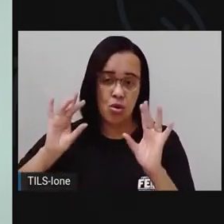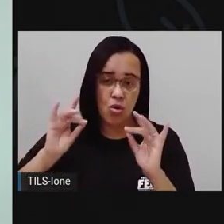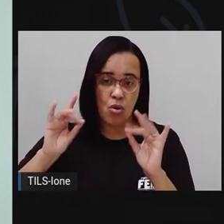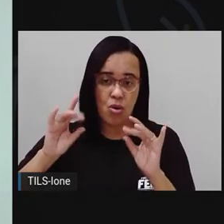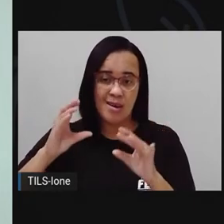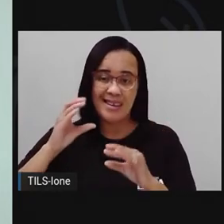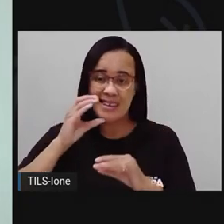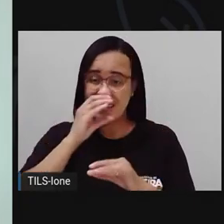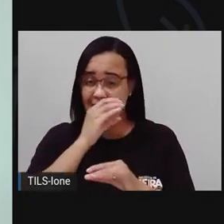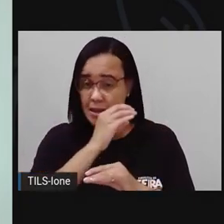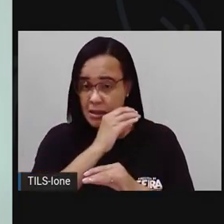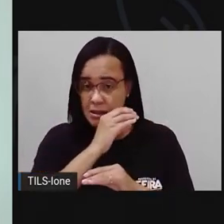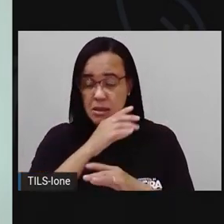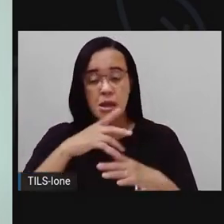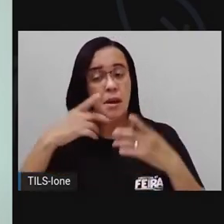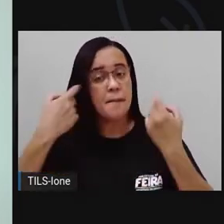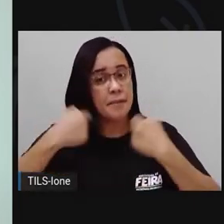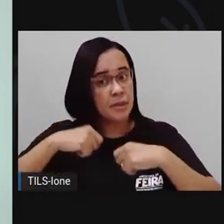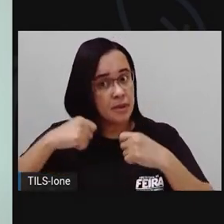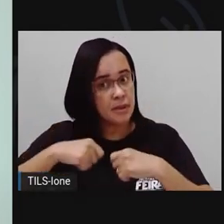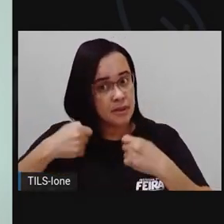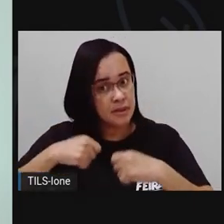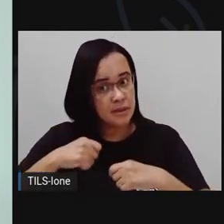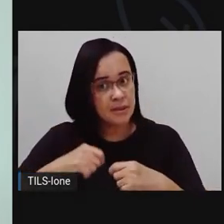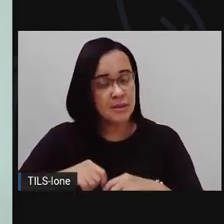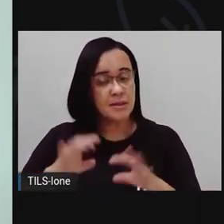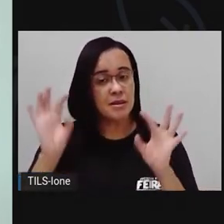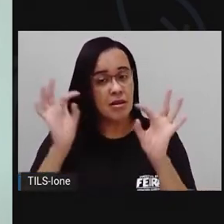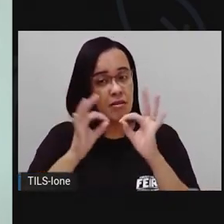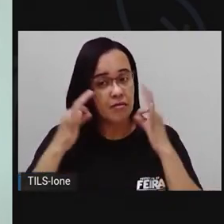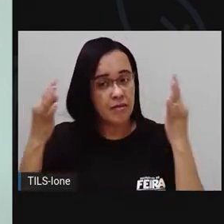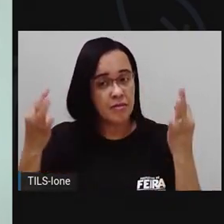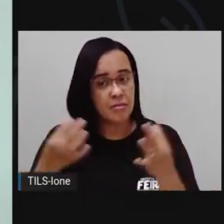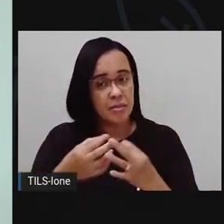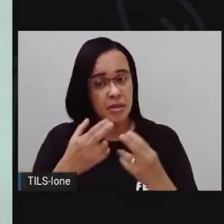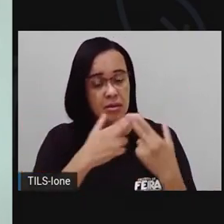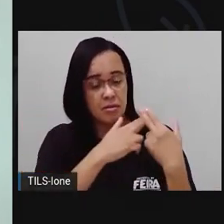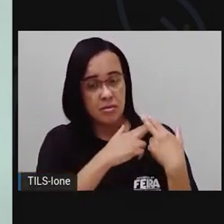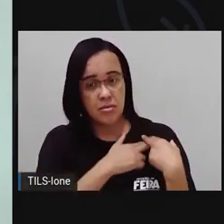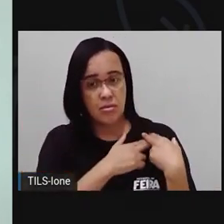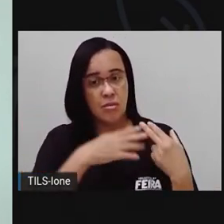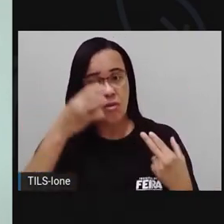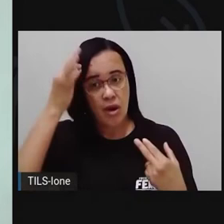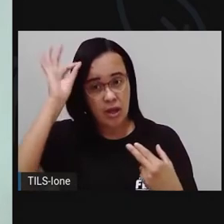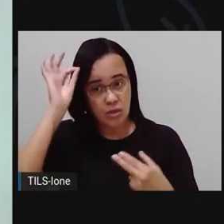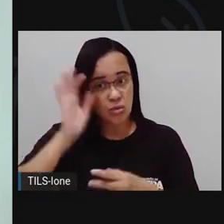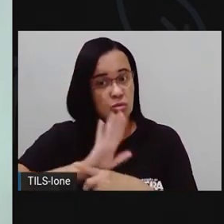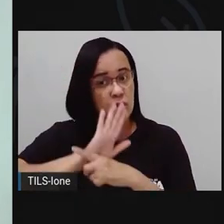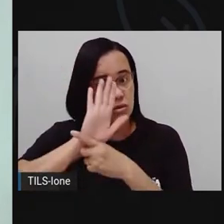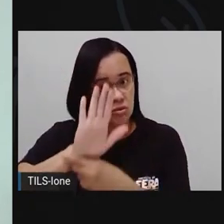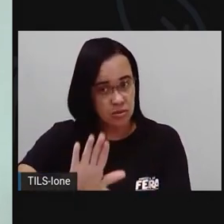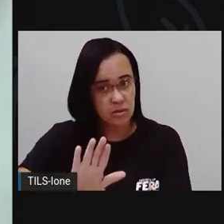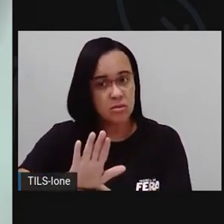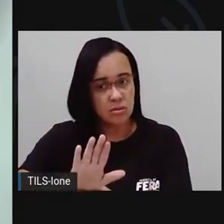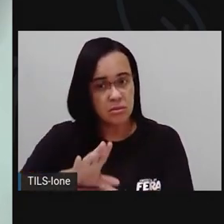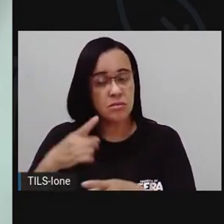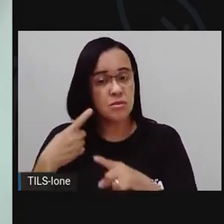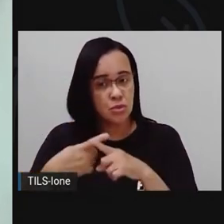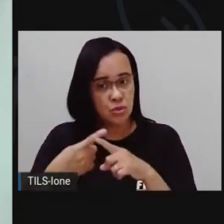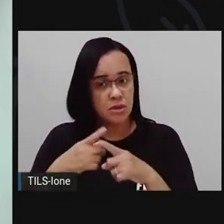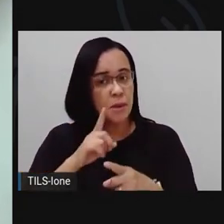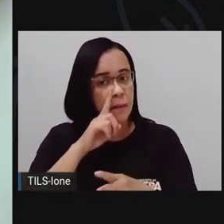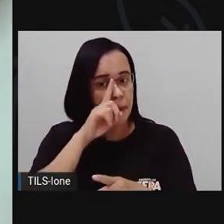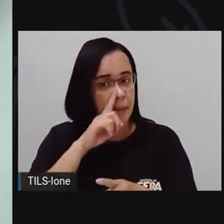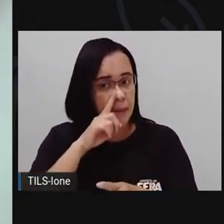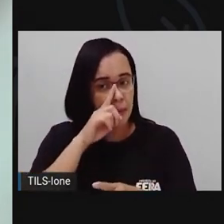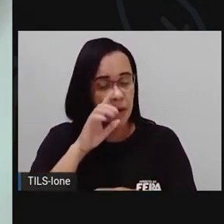cola quente, você precisa da ajuda de um adulto, porque a cola quente é perigosa, ela machuca se você se queimar com ela. A